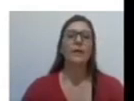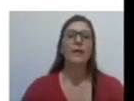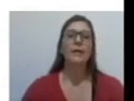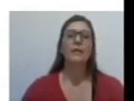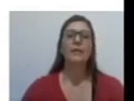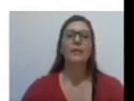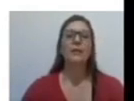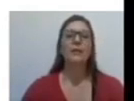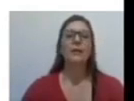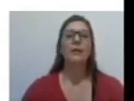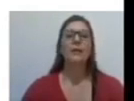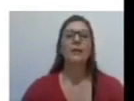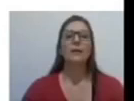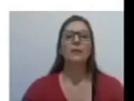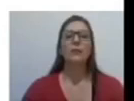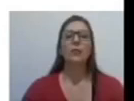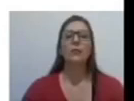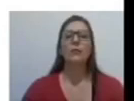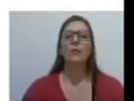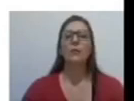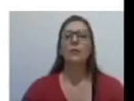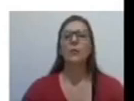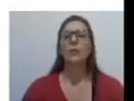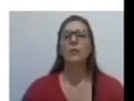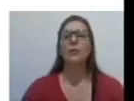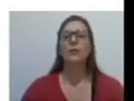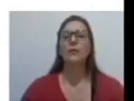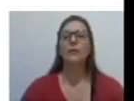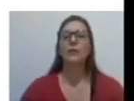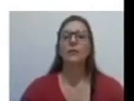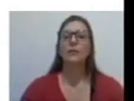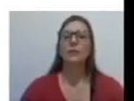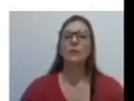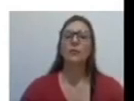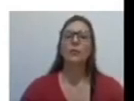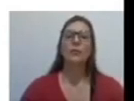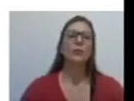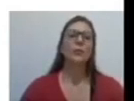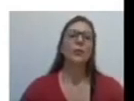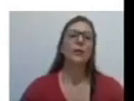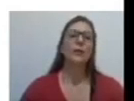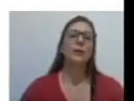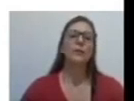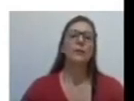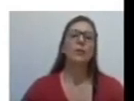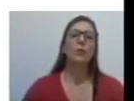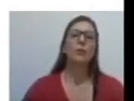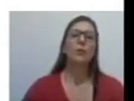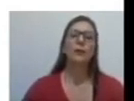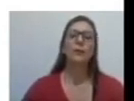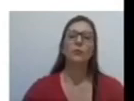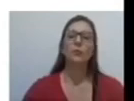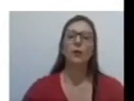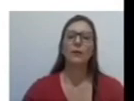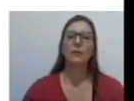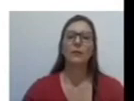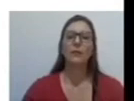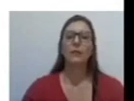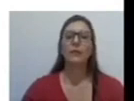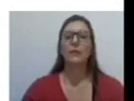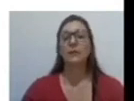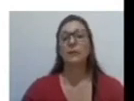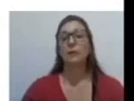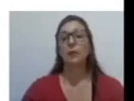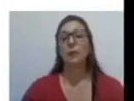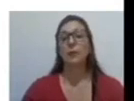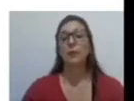A alergia à lactose é uma das poucas alergias onde pode ocorrer a remissão completa do quadro, e